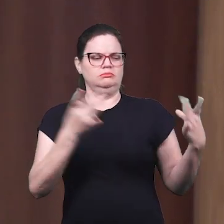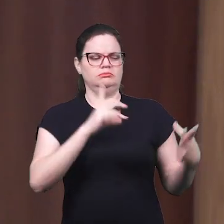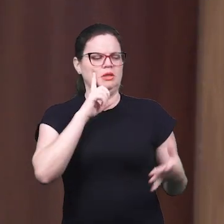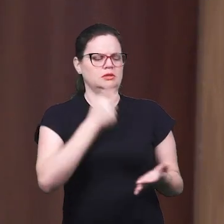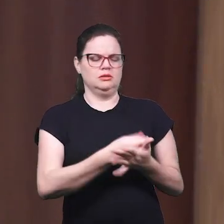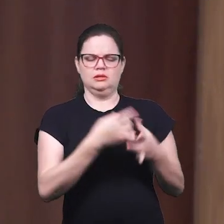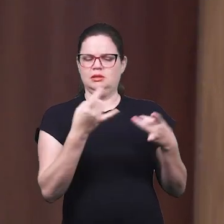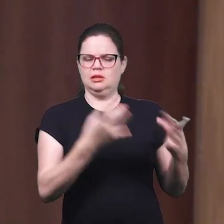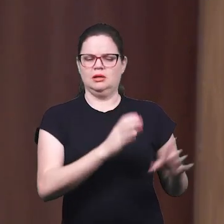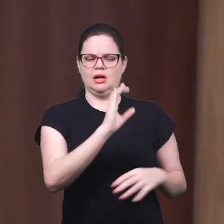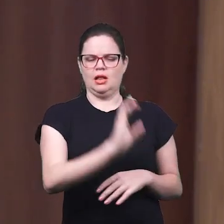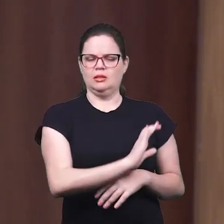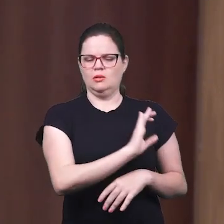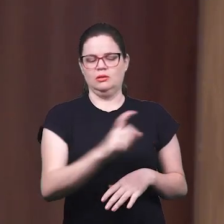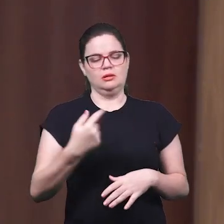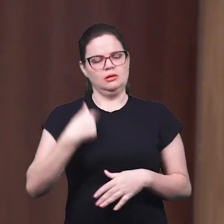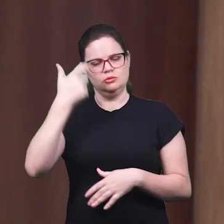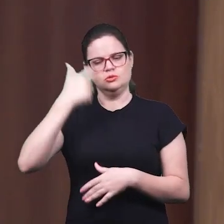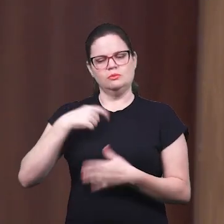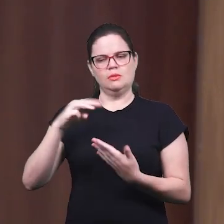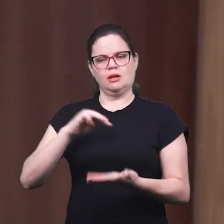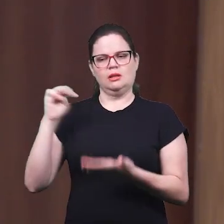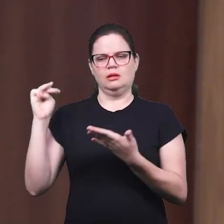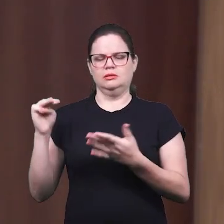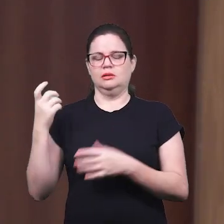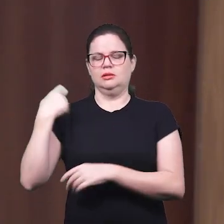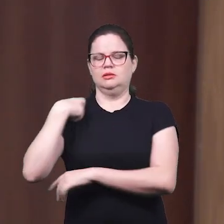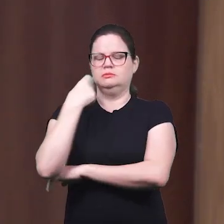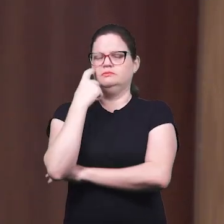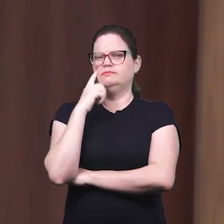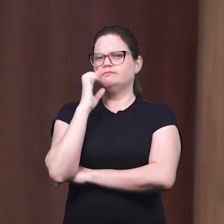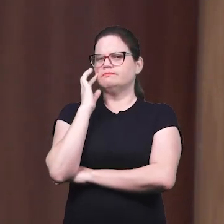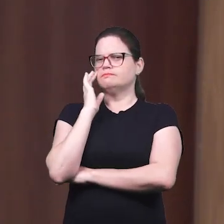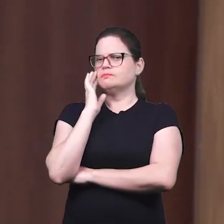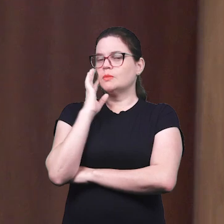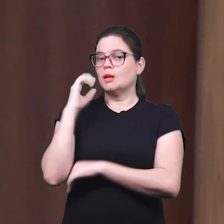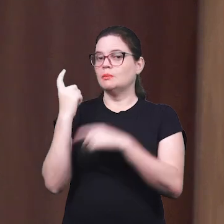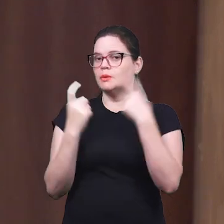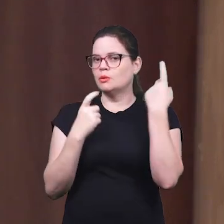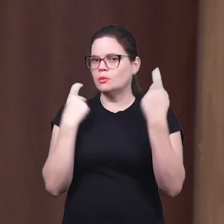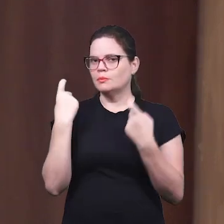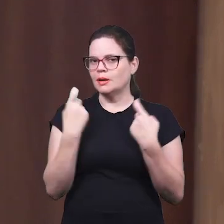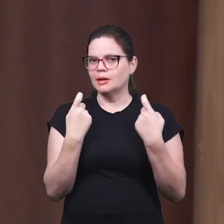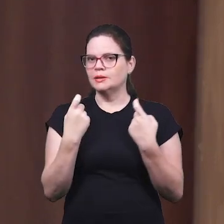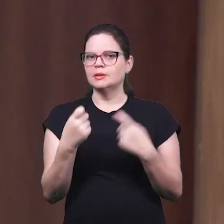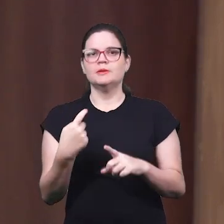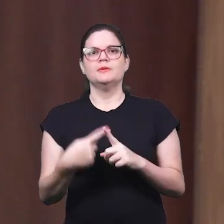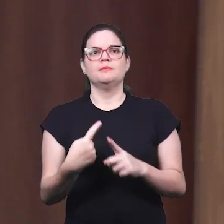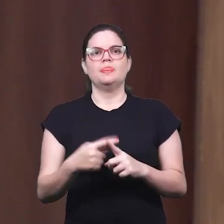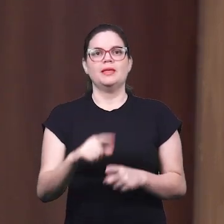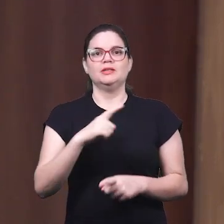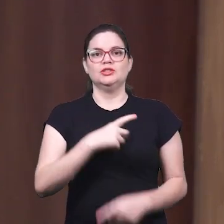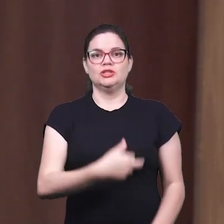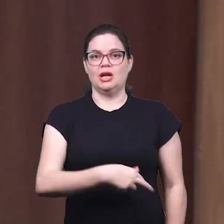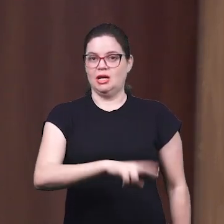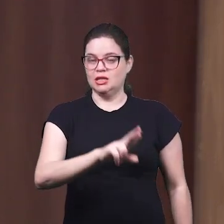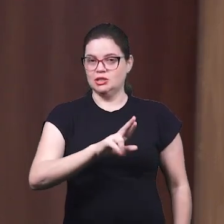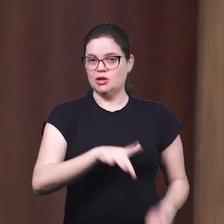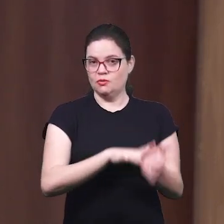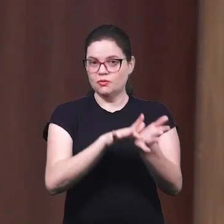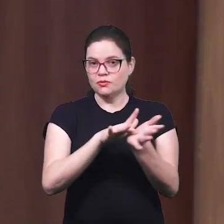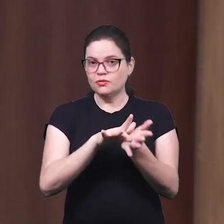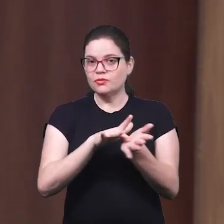igreja. Aí eu fiquei preocupado, porque naquela época tinha muita religião